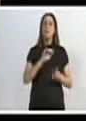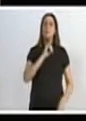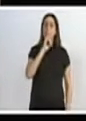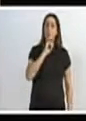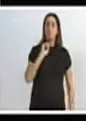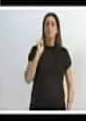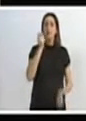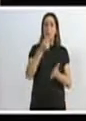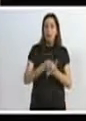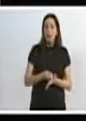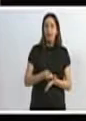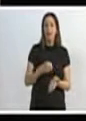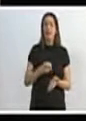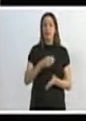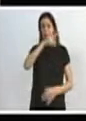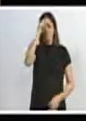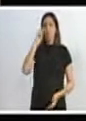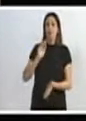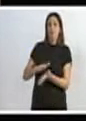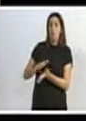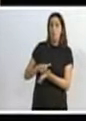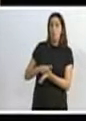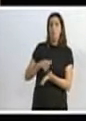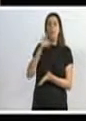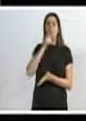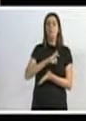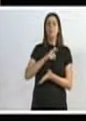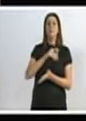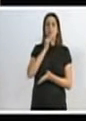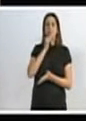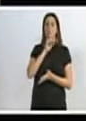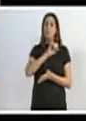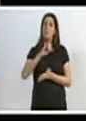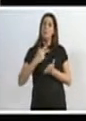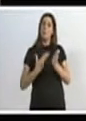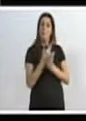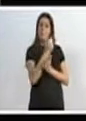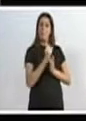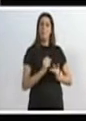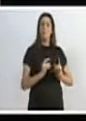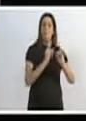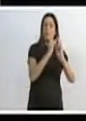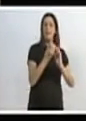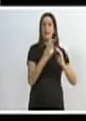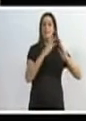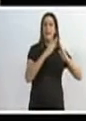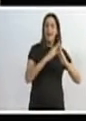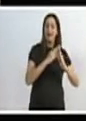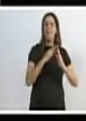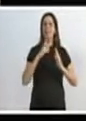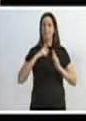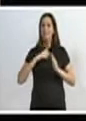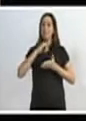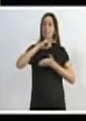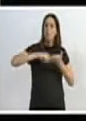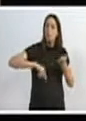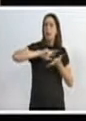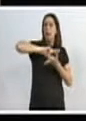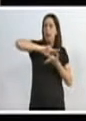valor cobrado pelo município nas transferências de bens imóveis, a questão da Praça do Cidadão. Então, várias